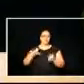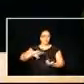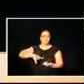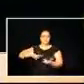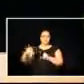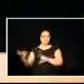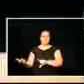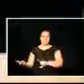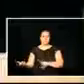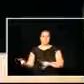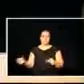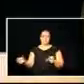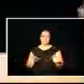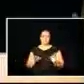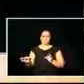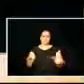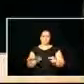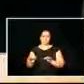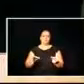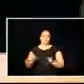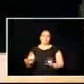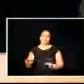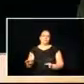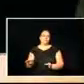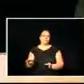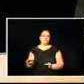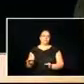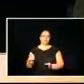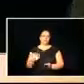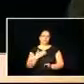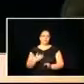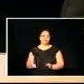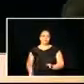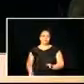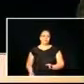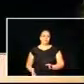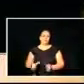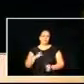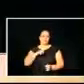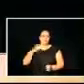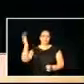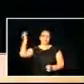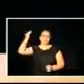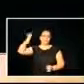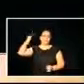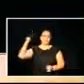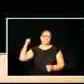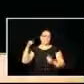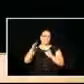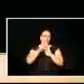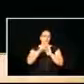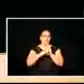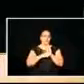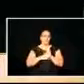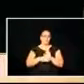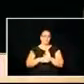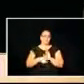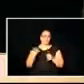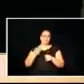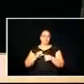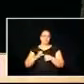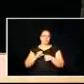que o governo deveria já ter elaborado o plano de cargo e carreira, isso nós já argumentamos nas sessões